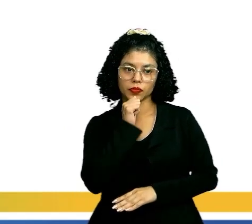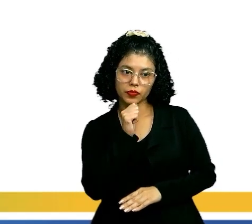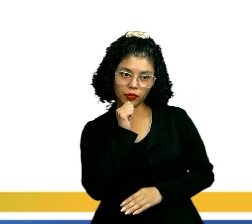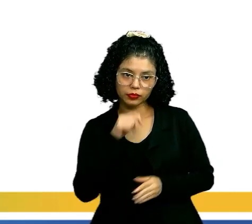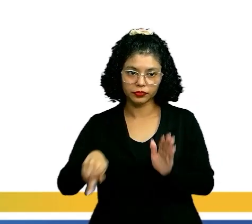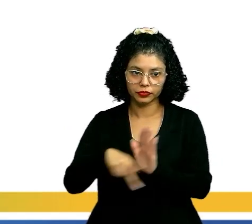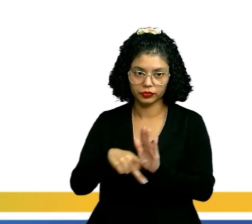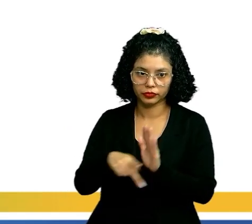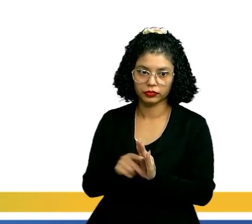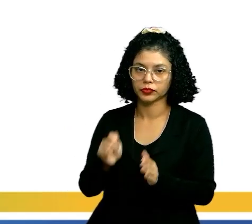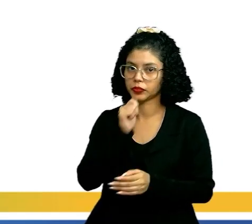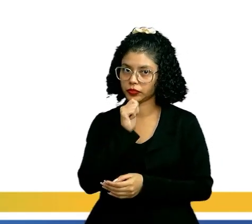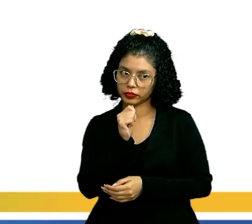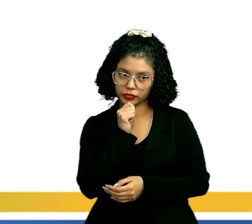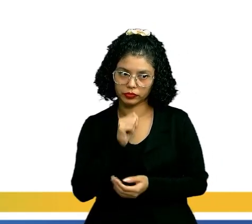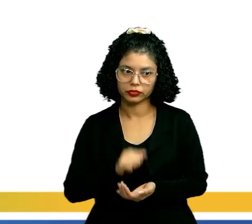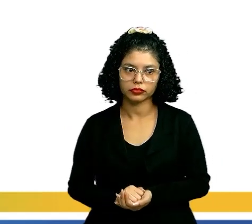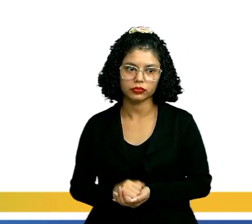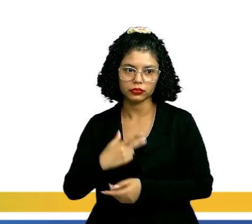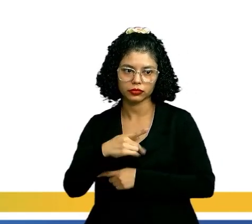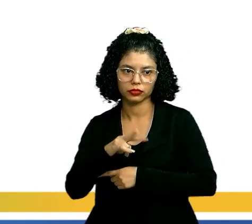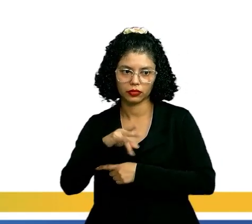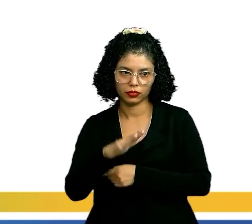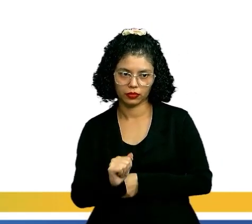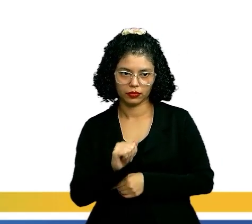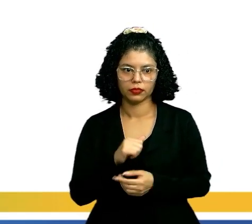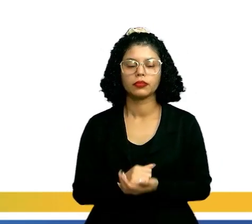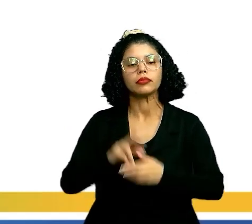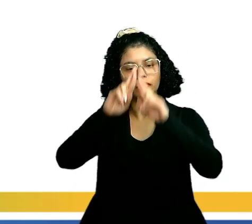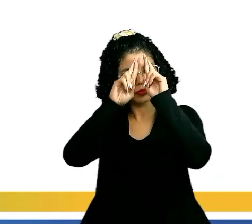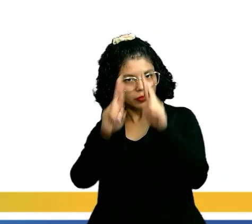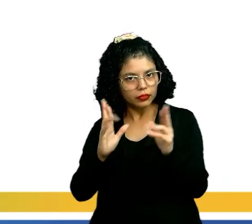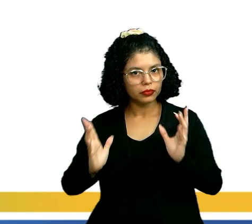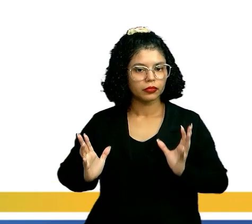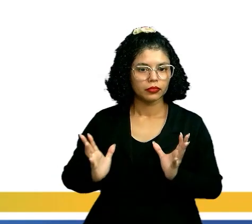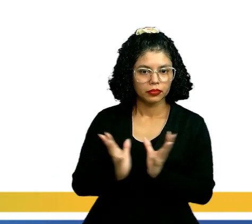artistas gradualmente se tornam eruditos, polímatas,